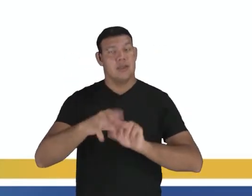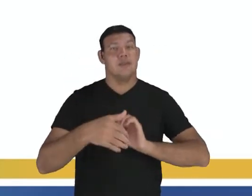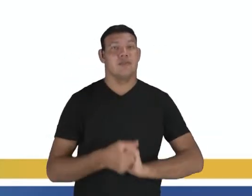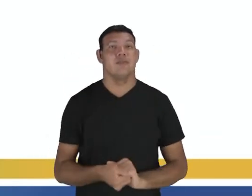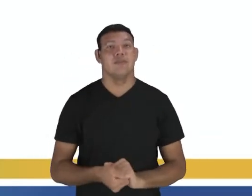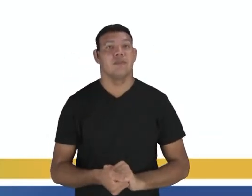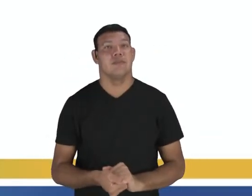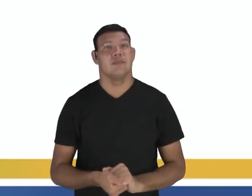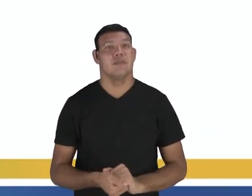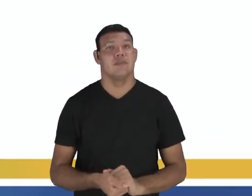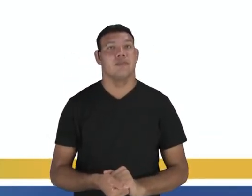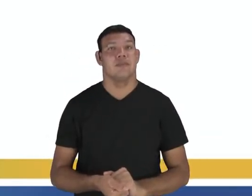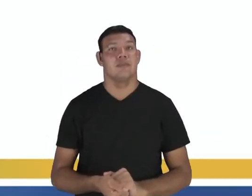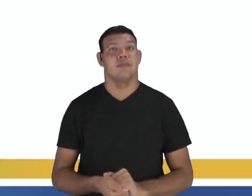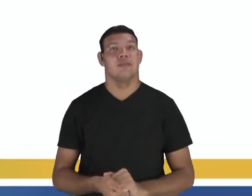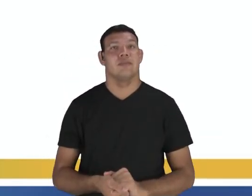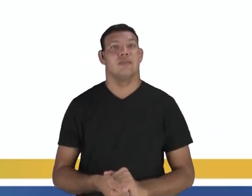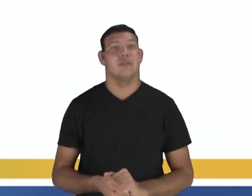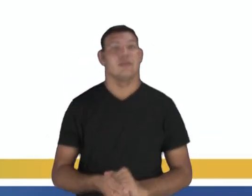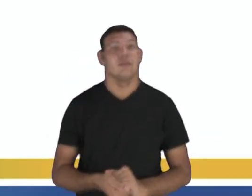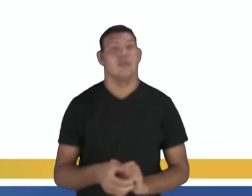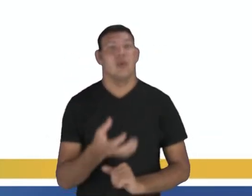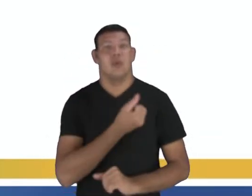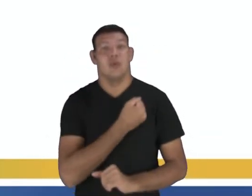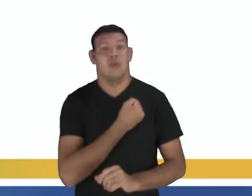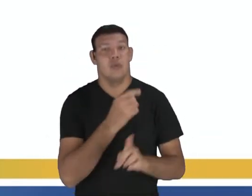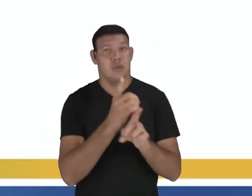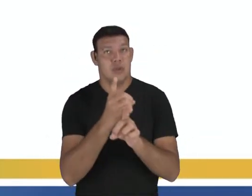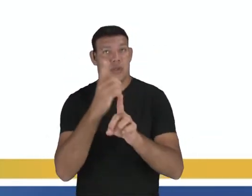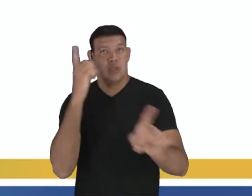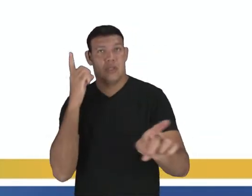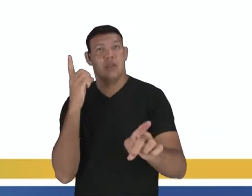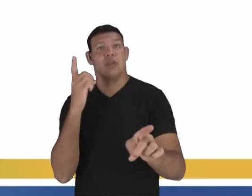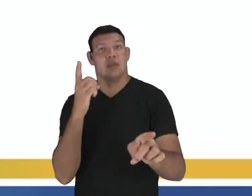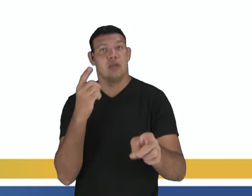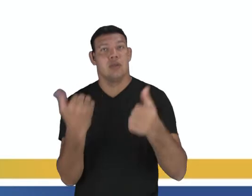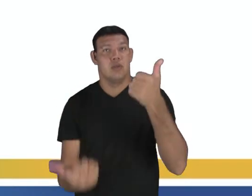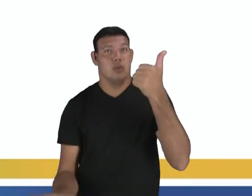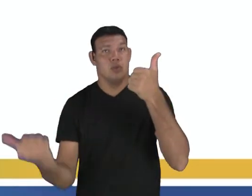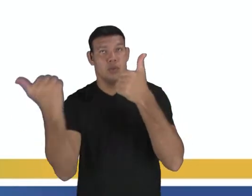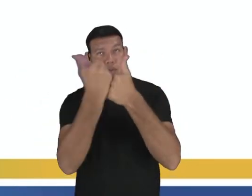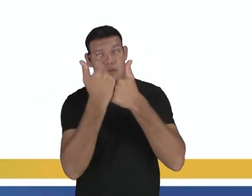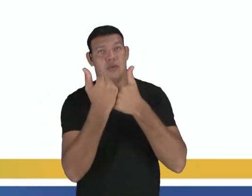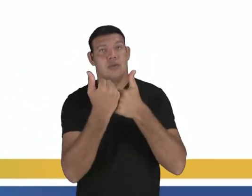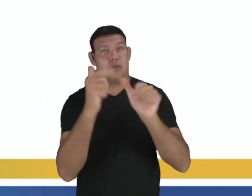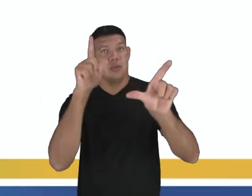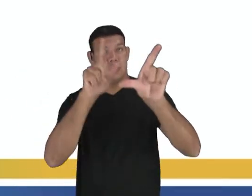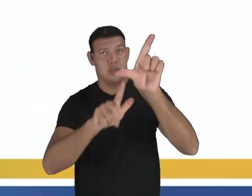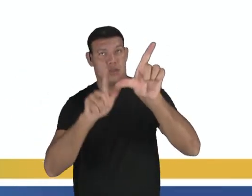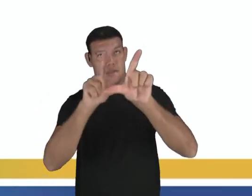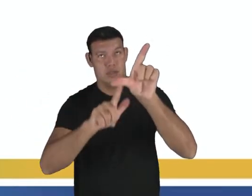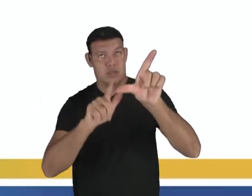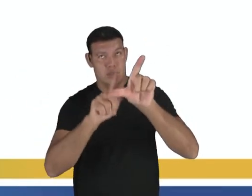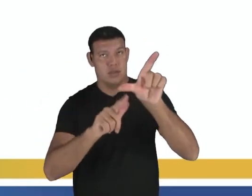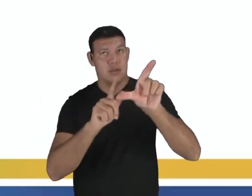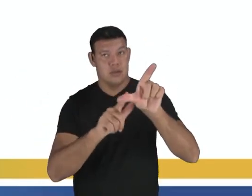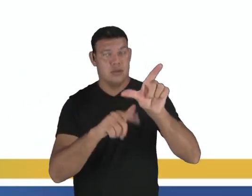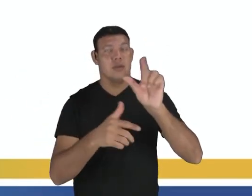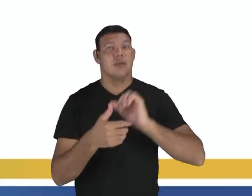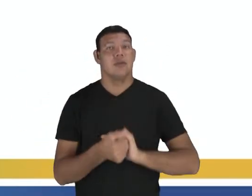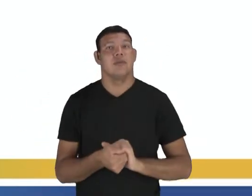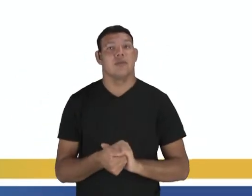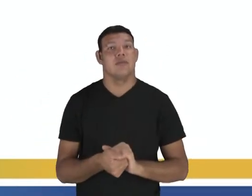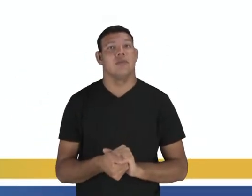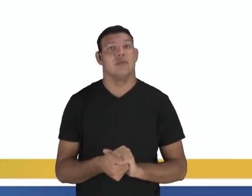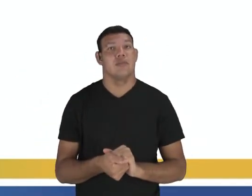valor numérico de uma expressão algébrica é o número que se obtém ao substituir as variáveis, ou seja, aquelas letrinhas,